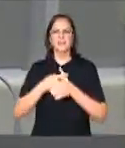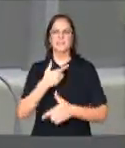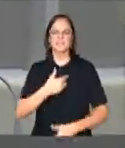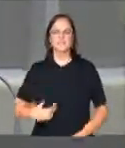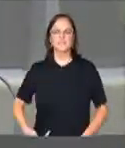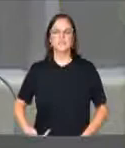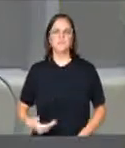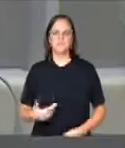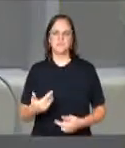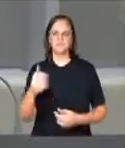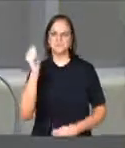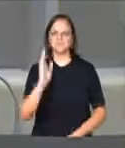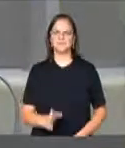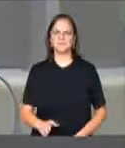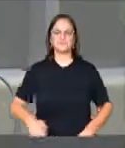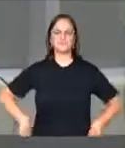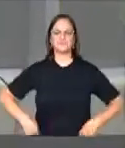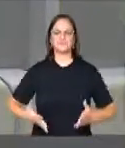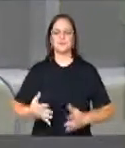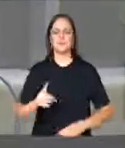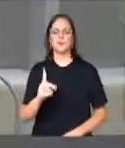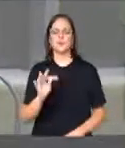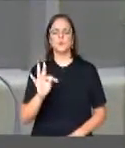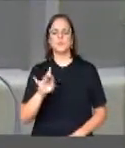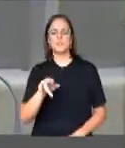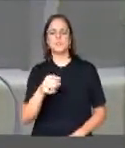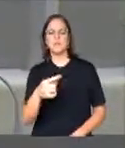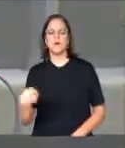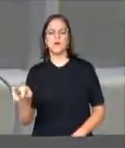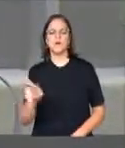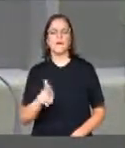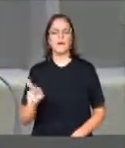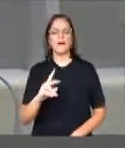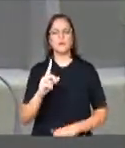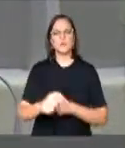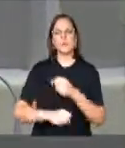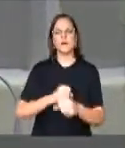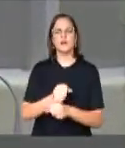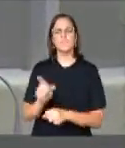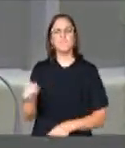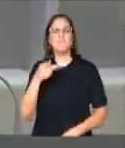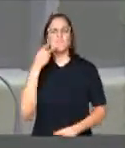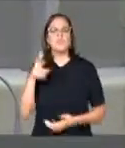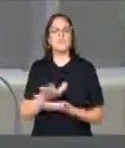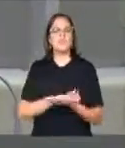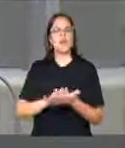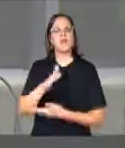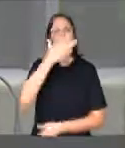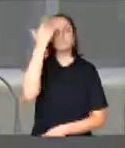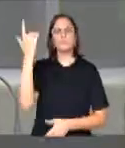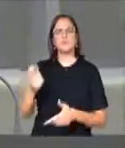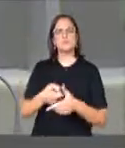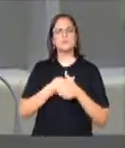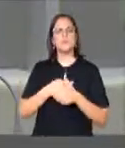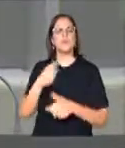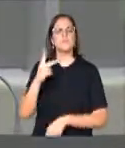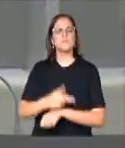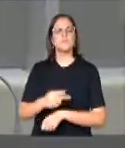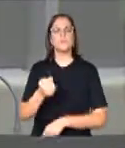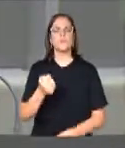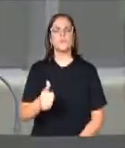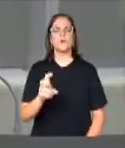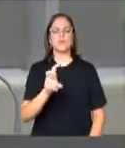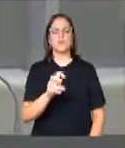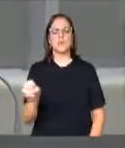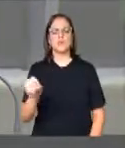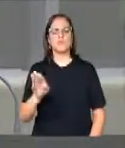1 trilhão de reais por ano não falarem nada dos devedores da previdência que é quase 500 bilhões